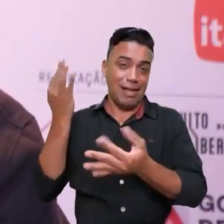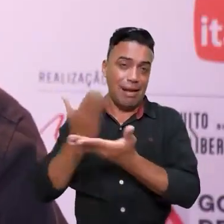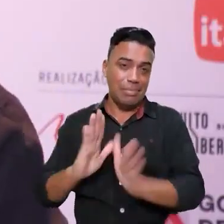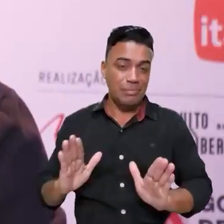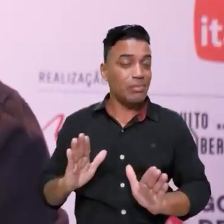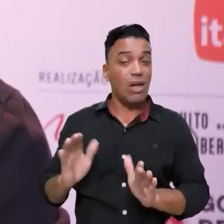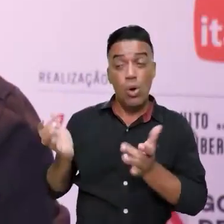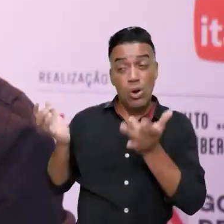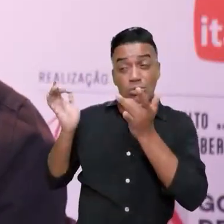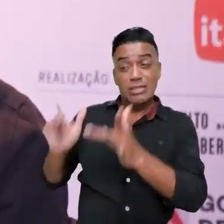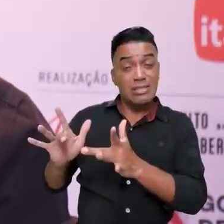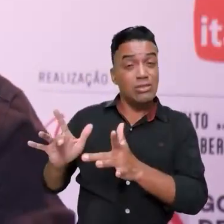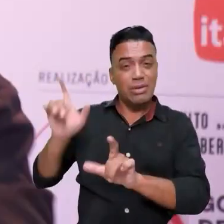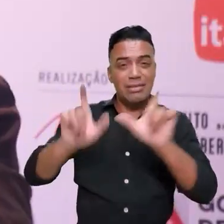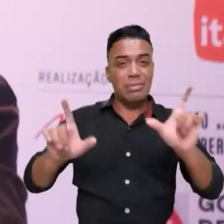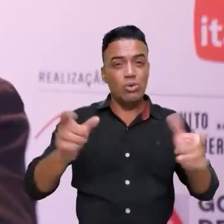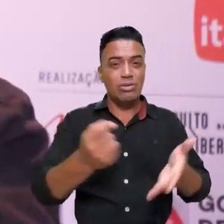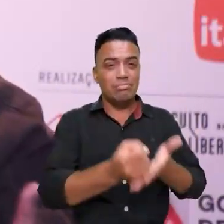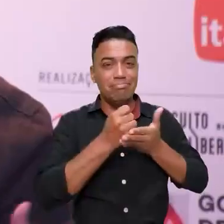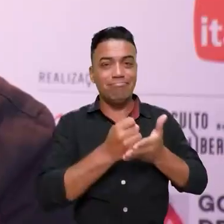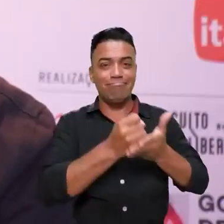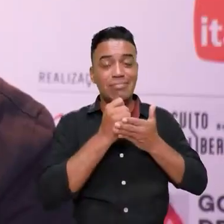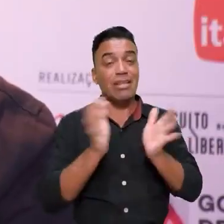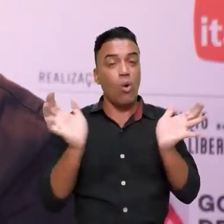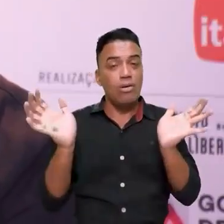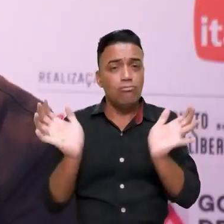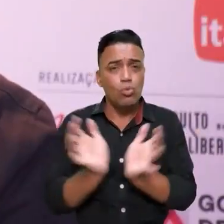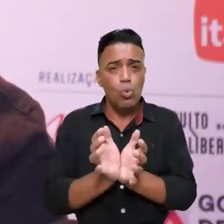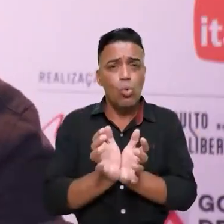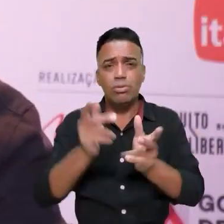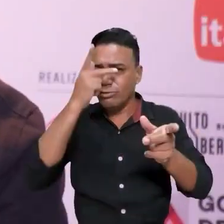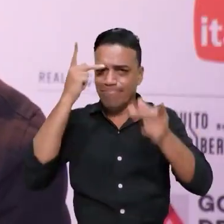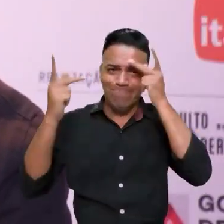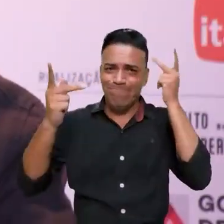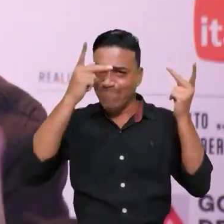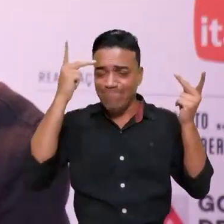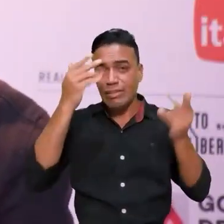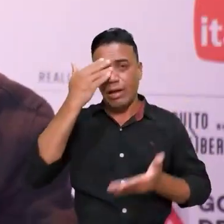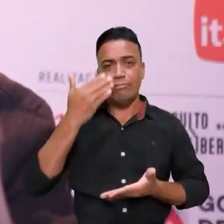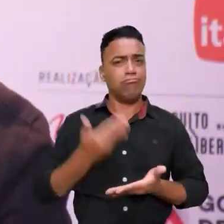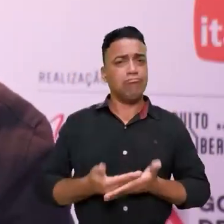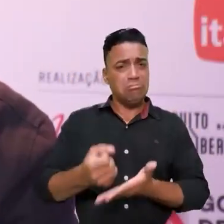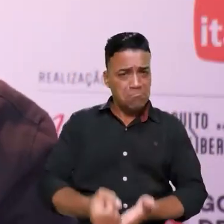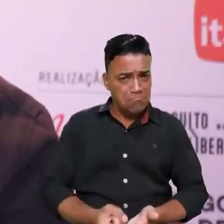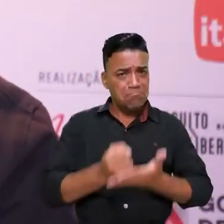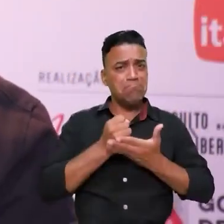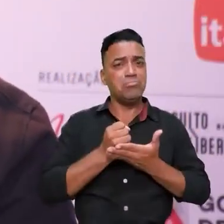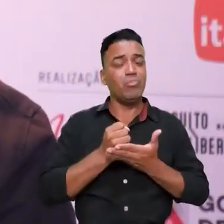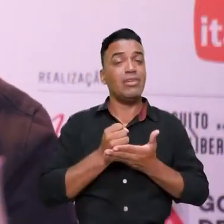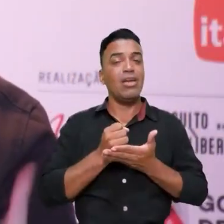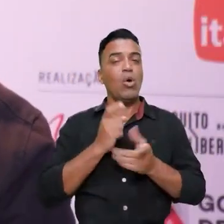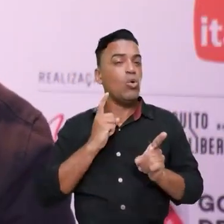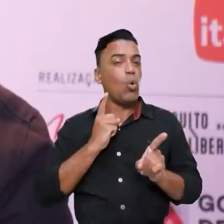Então, assim, eu não desisto porque não desistem, e tem esse grupo, né, de pessoas que acredita, que ajuda, e eu